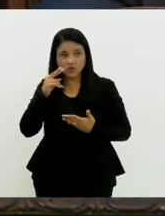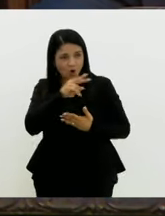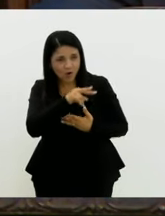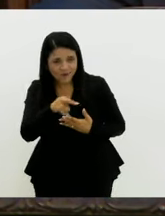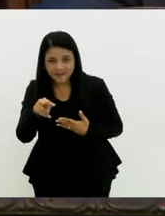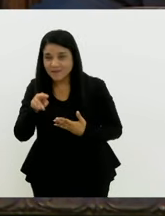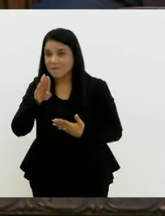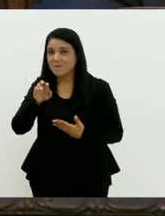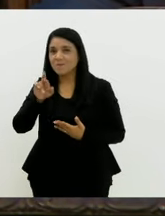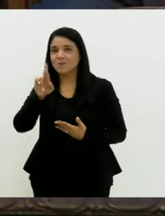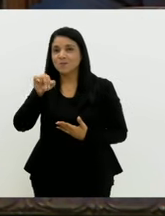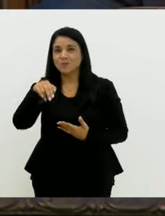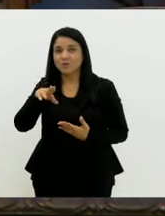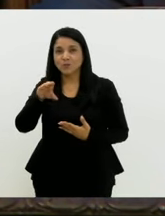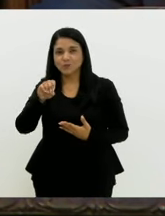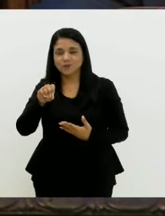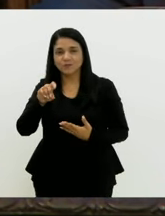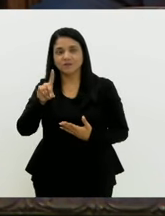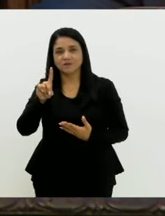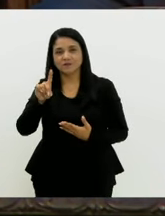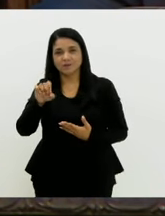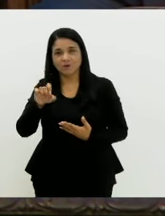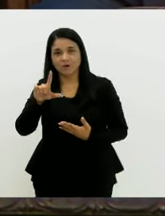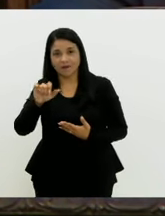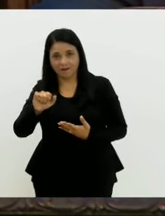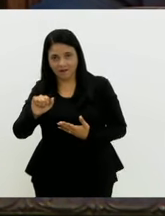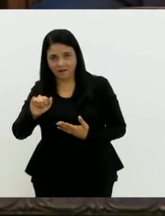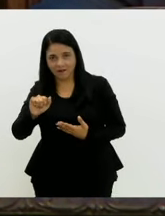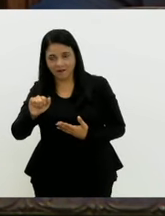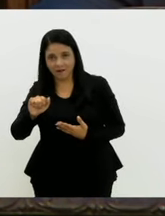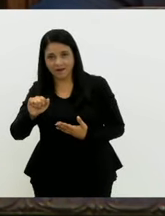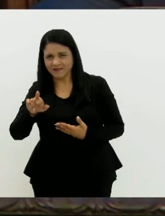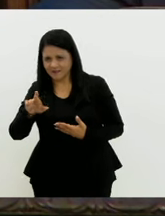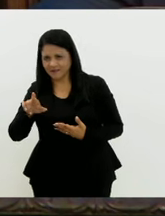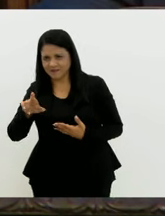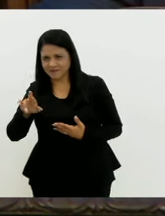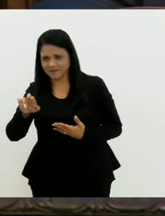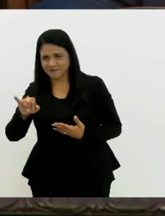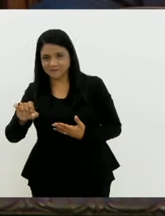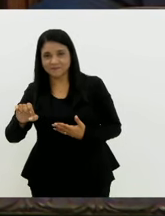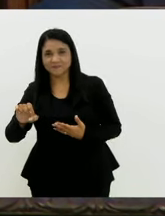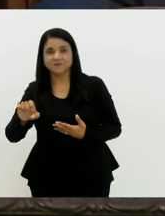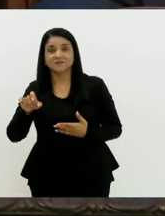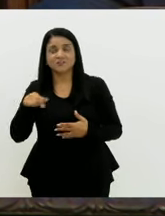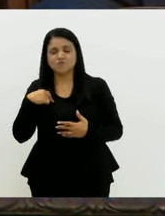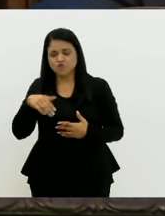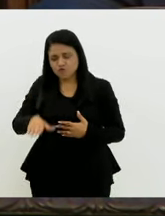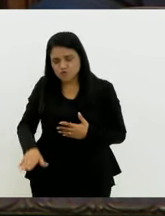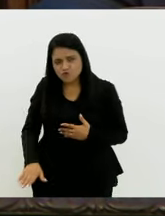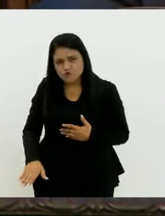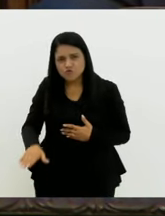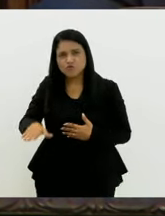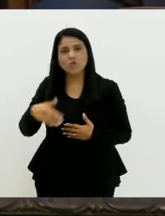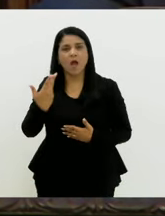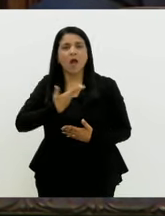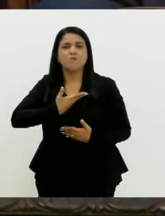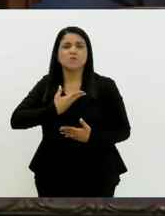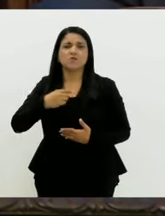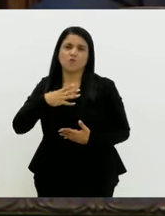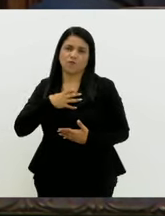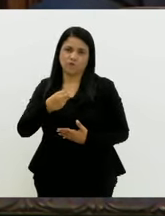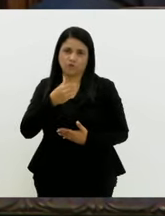Dauaire, que de criança, pequenininho lá, amigo do meu filho, hoje aqui